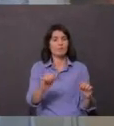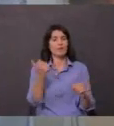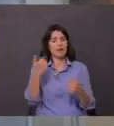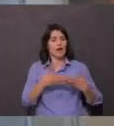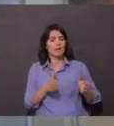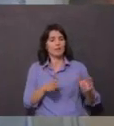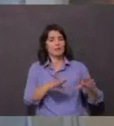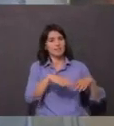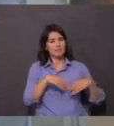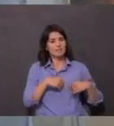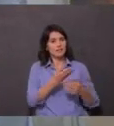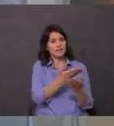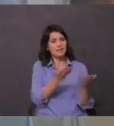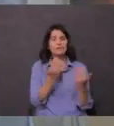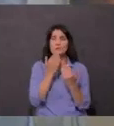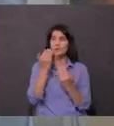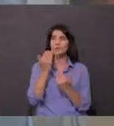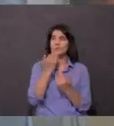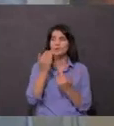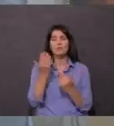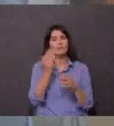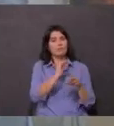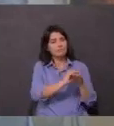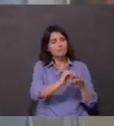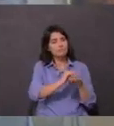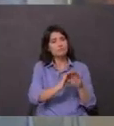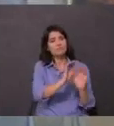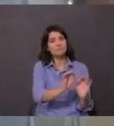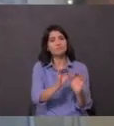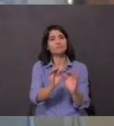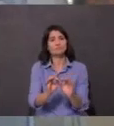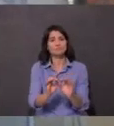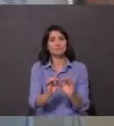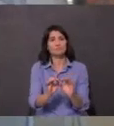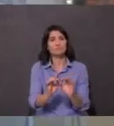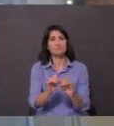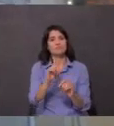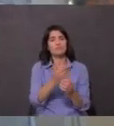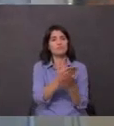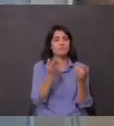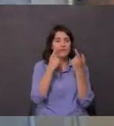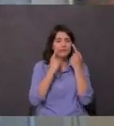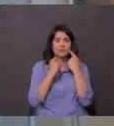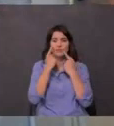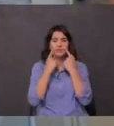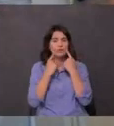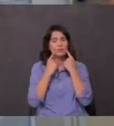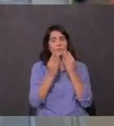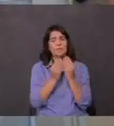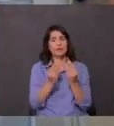escutar, para vos consolar, que vos acolhe para secar as vossas lágrimas.